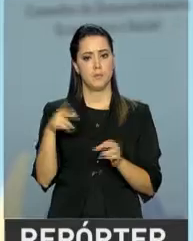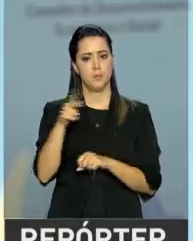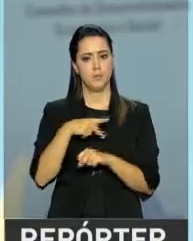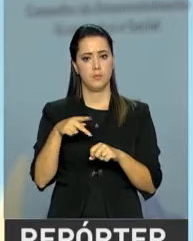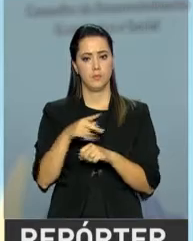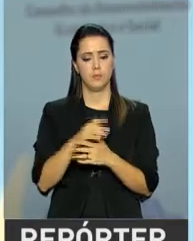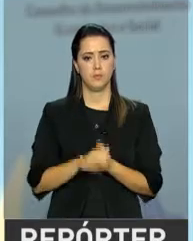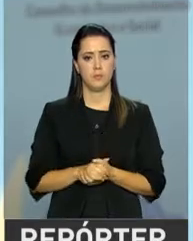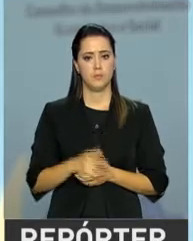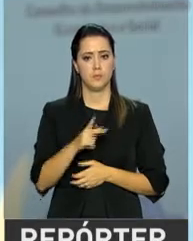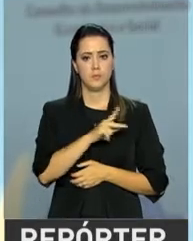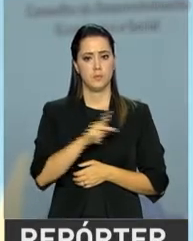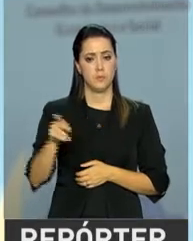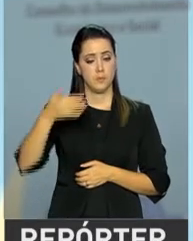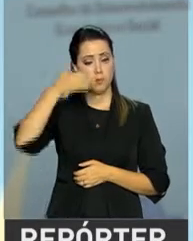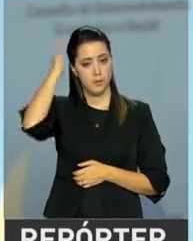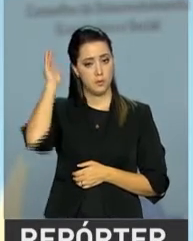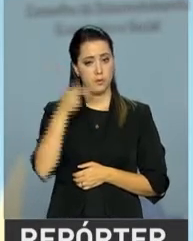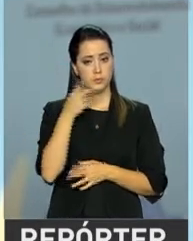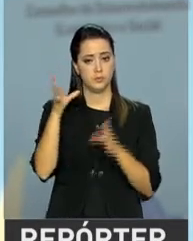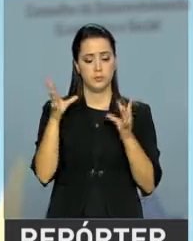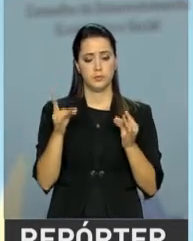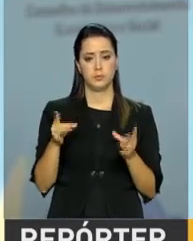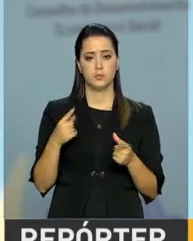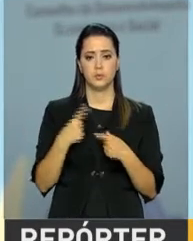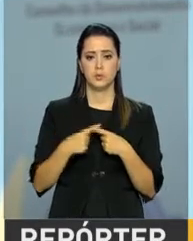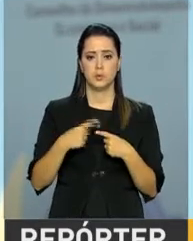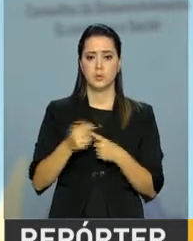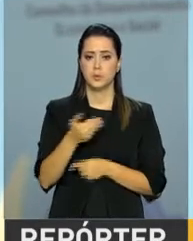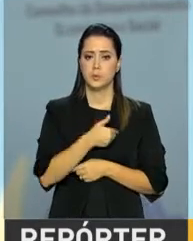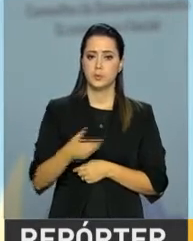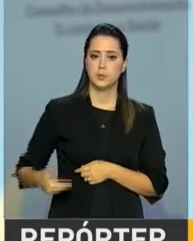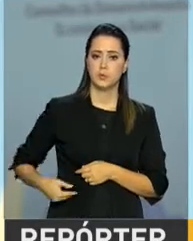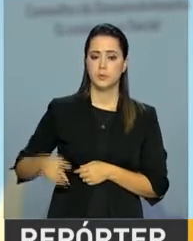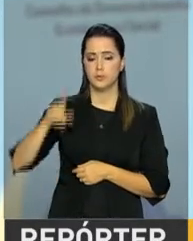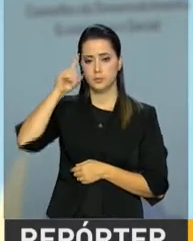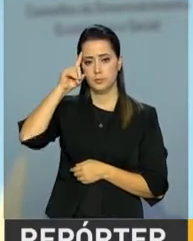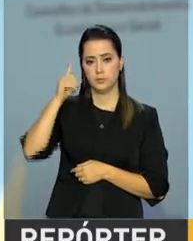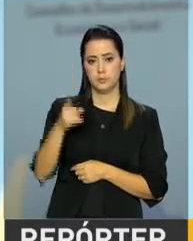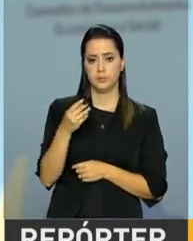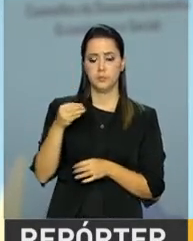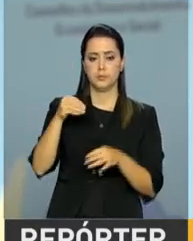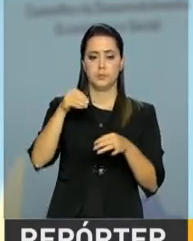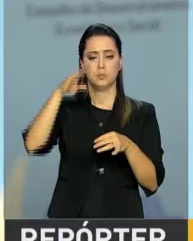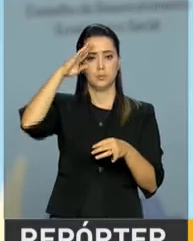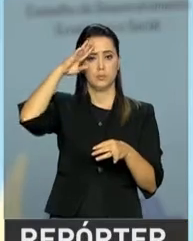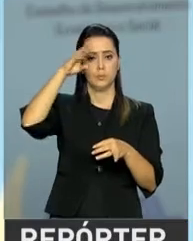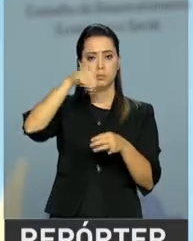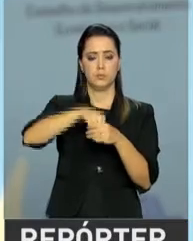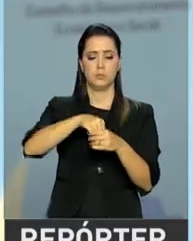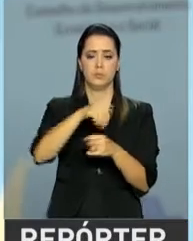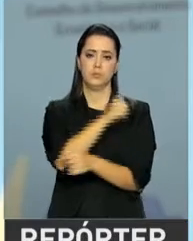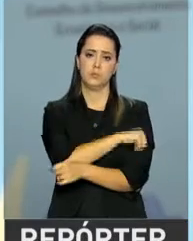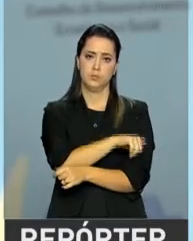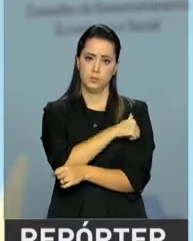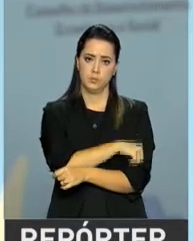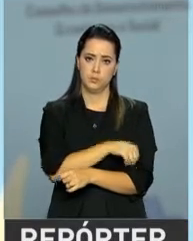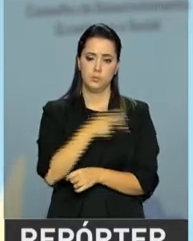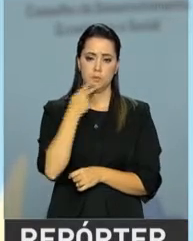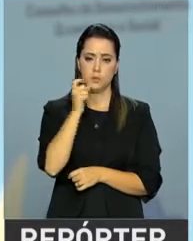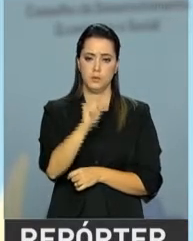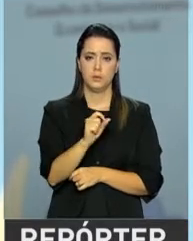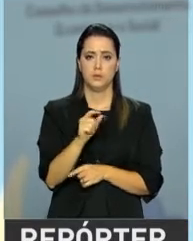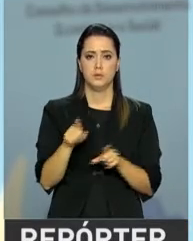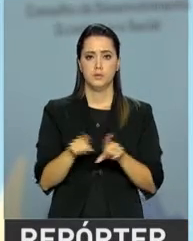país o presidente detalhou ainda os motivos que levaram o governo a decretar intervenção federal na segurança pública do rio de janeiro